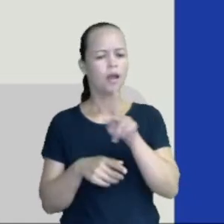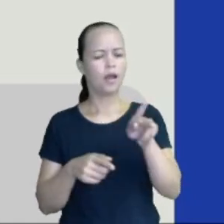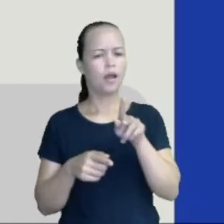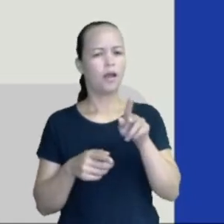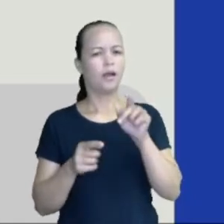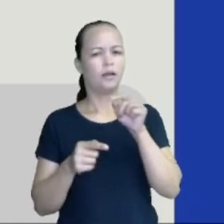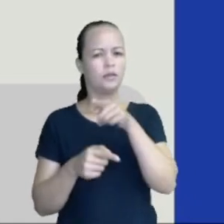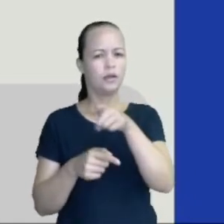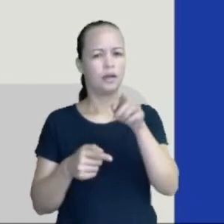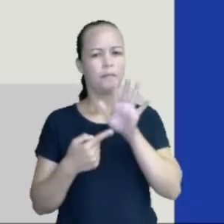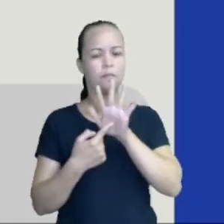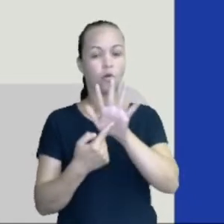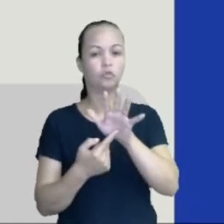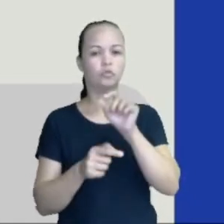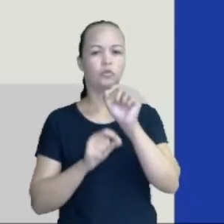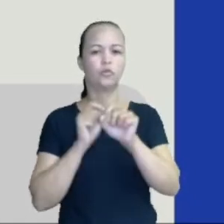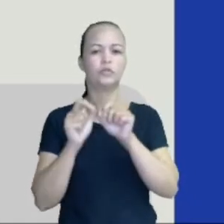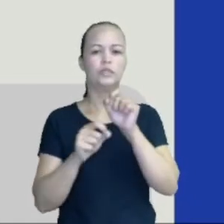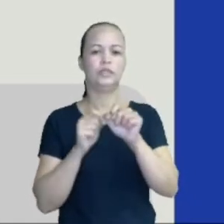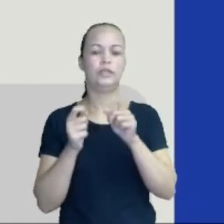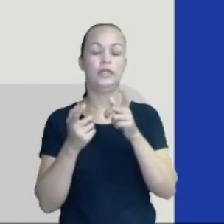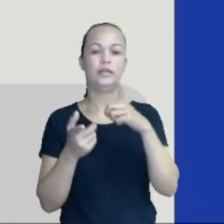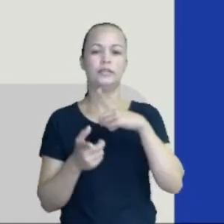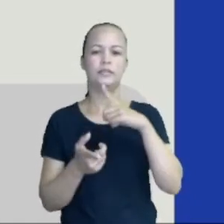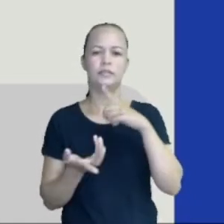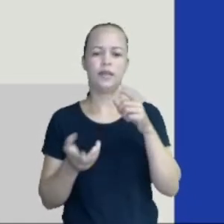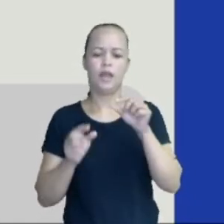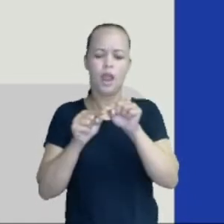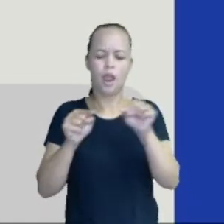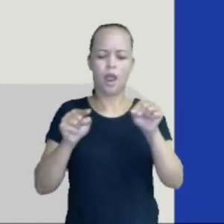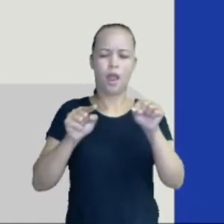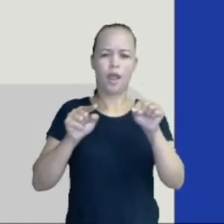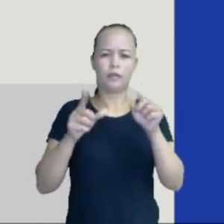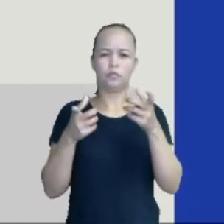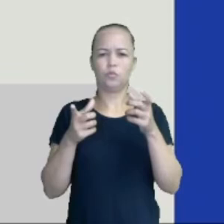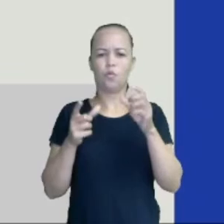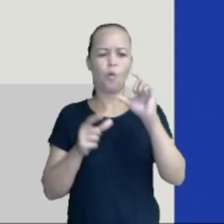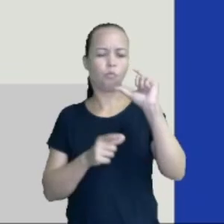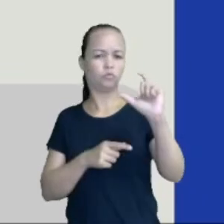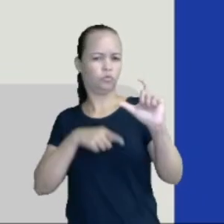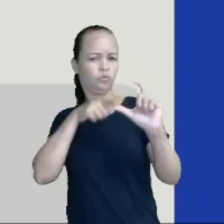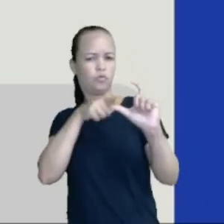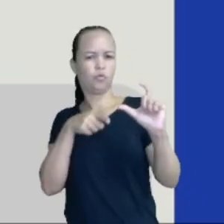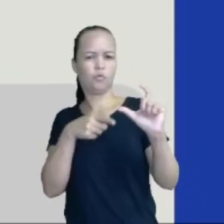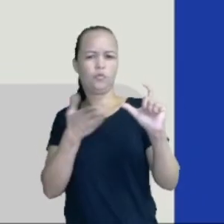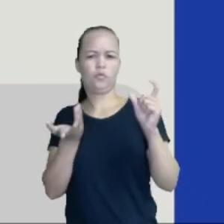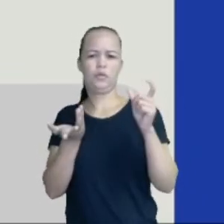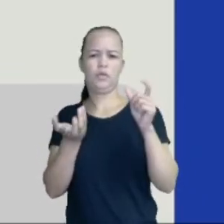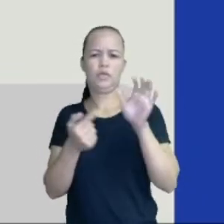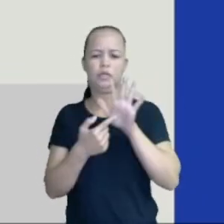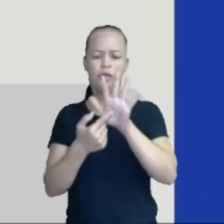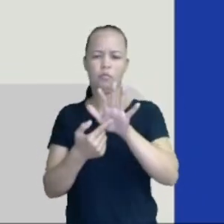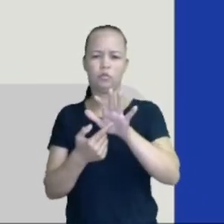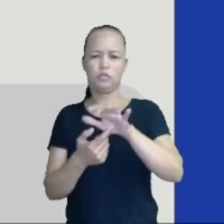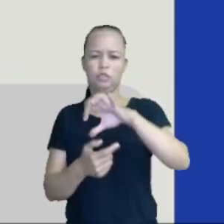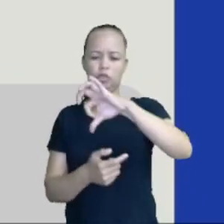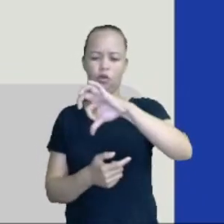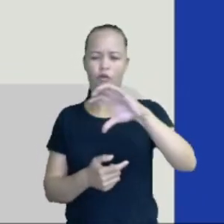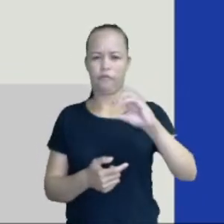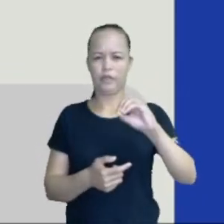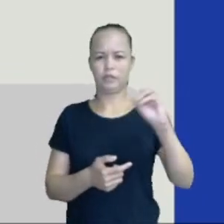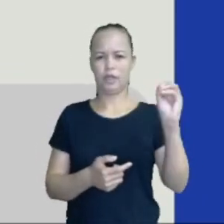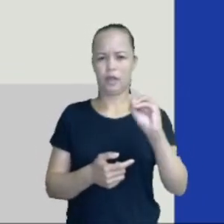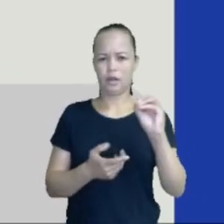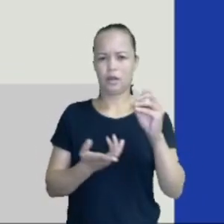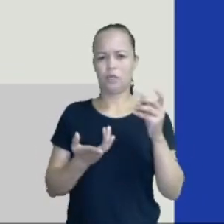retinho mesmo, né? Como a senhora mostrou no cubo. Por que esse aqui está com uma representação de 90 graus e ele não está me mostrando que é reto? Se eu virar